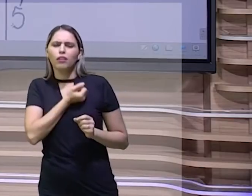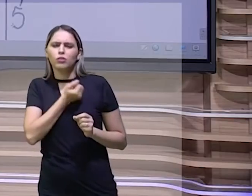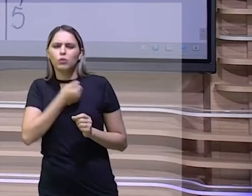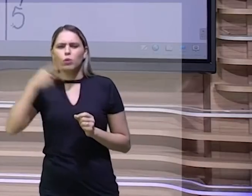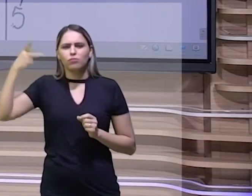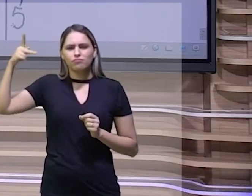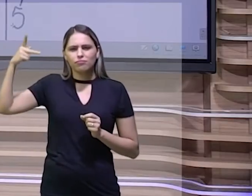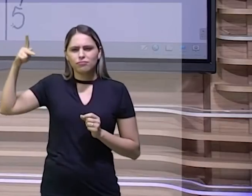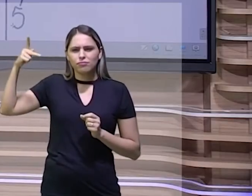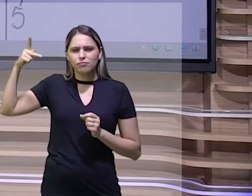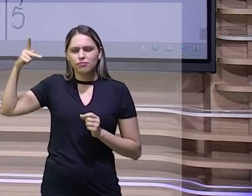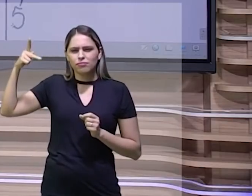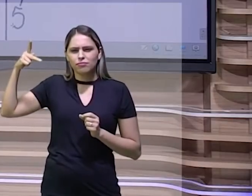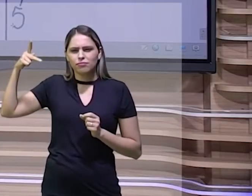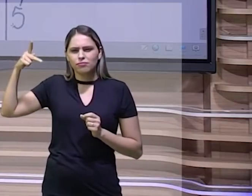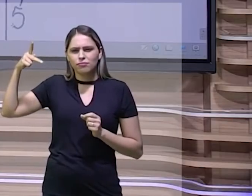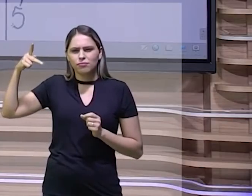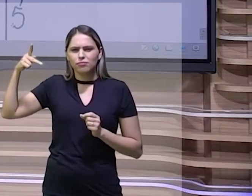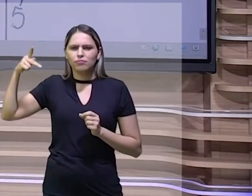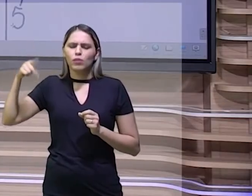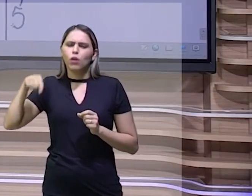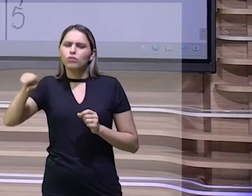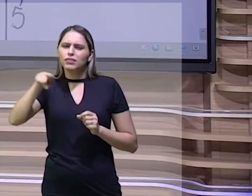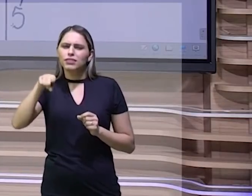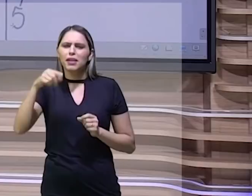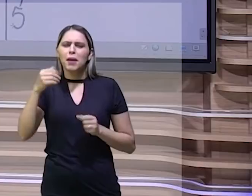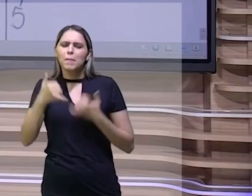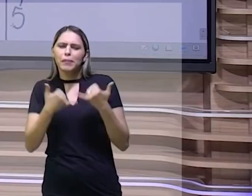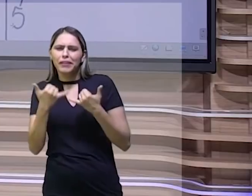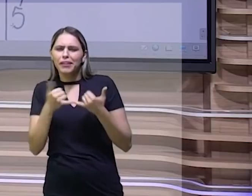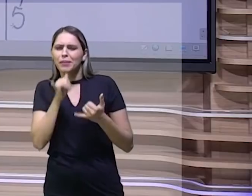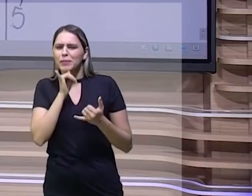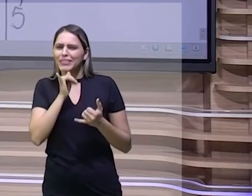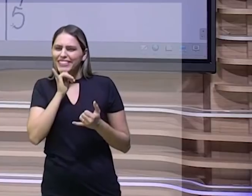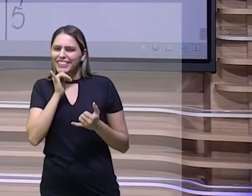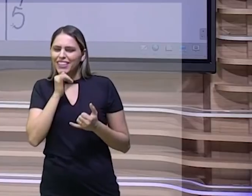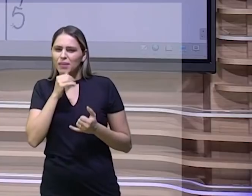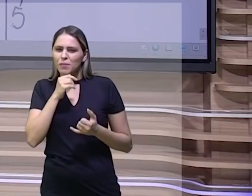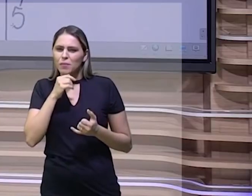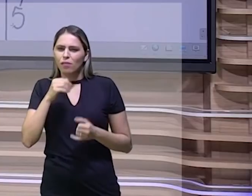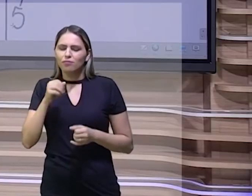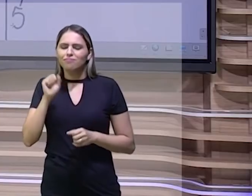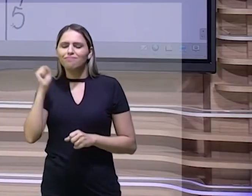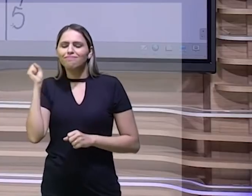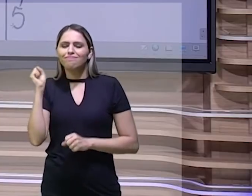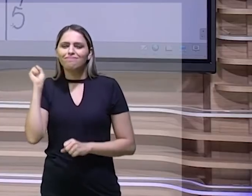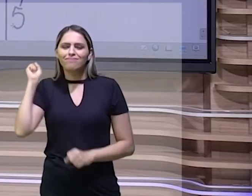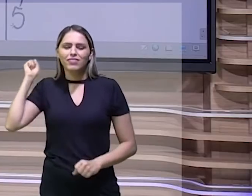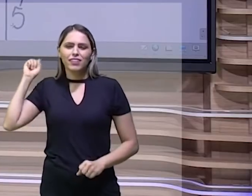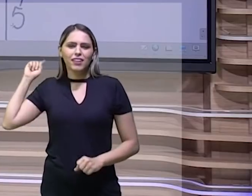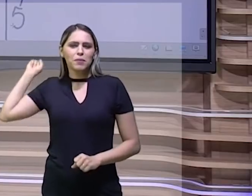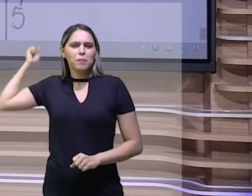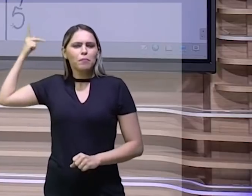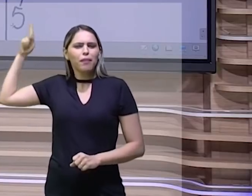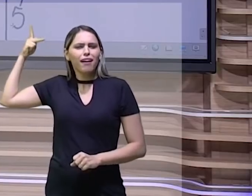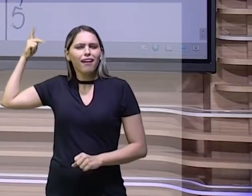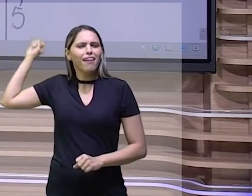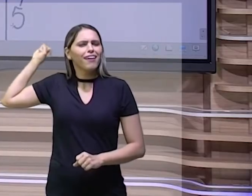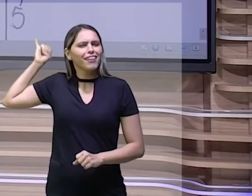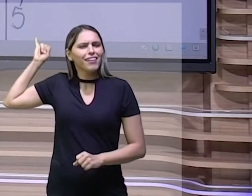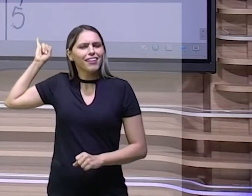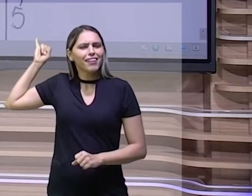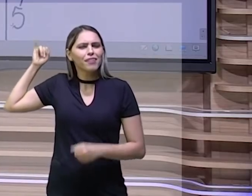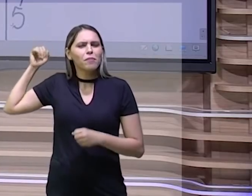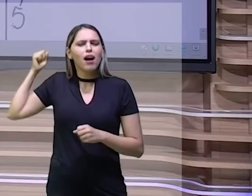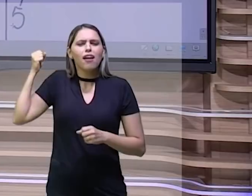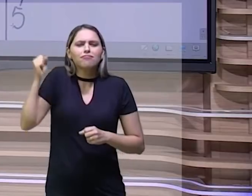onde você brinca e decide quem vai começar, é o par ou é ímpar? Eu par, eu ímpar, um,